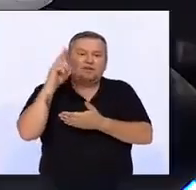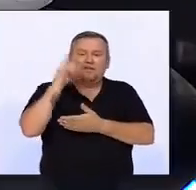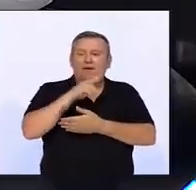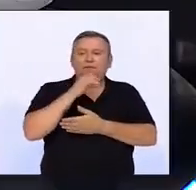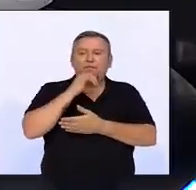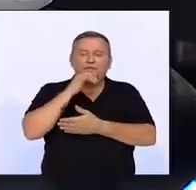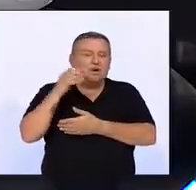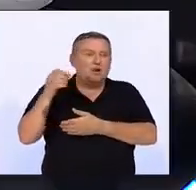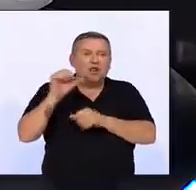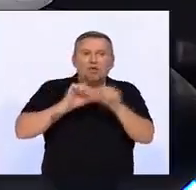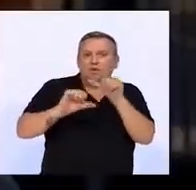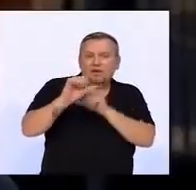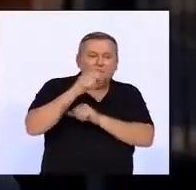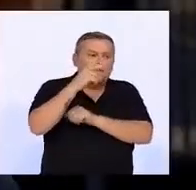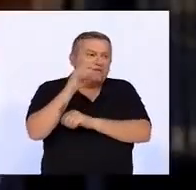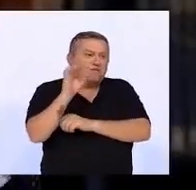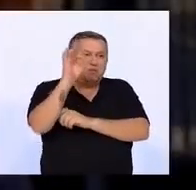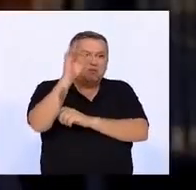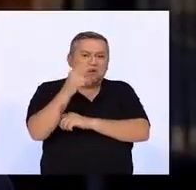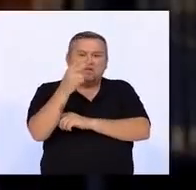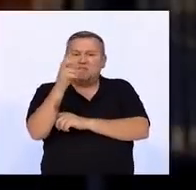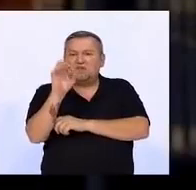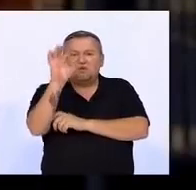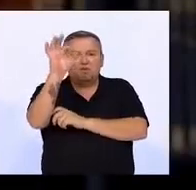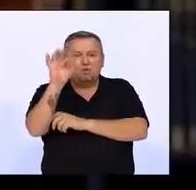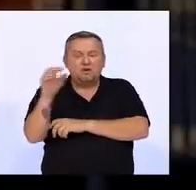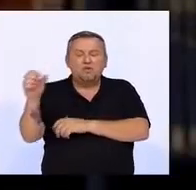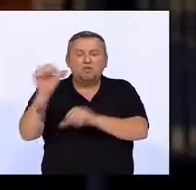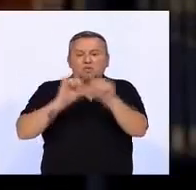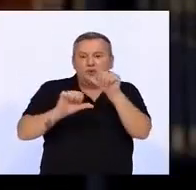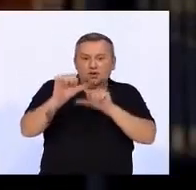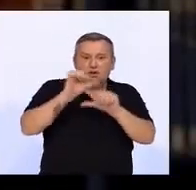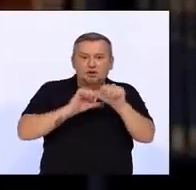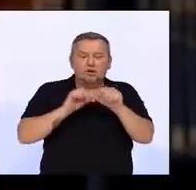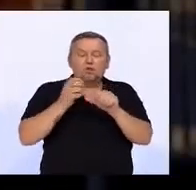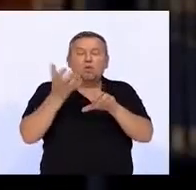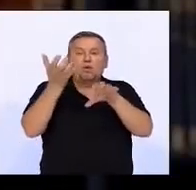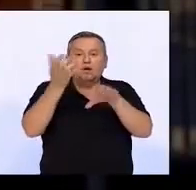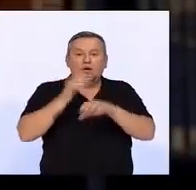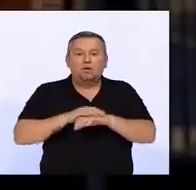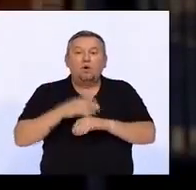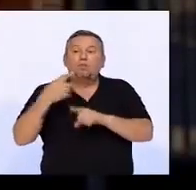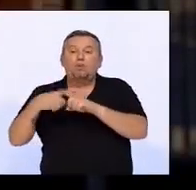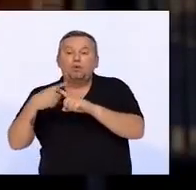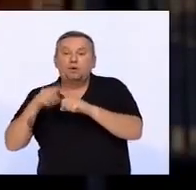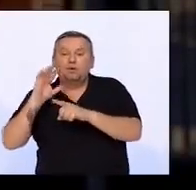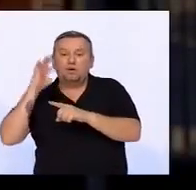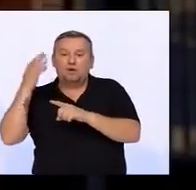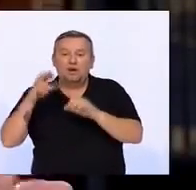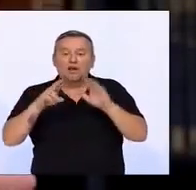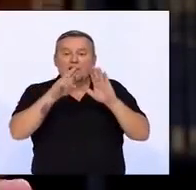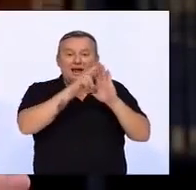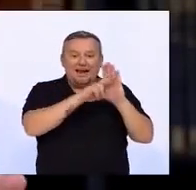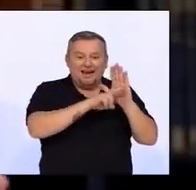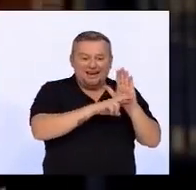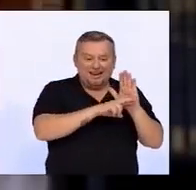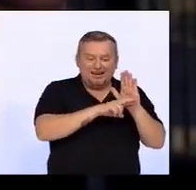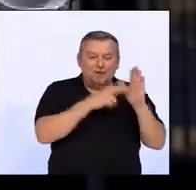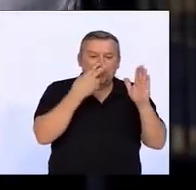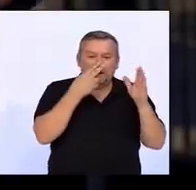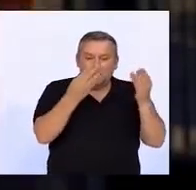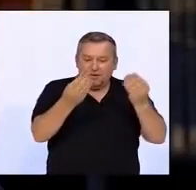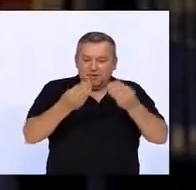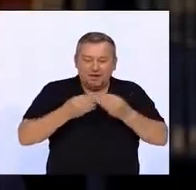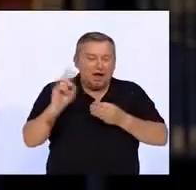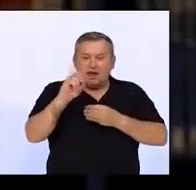renovação mínima, 20%, 25% de renovação vamos ter no Congresso Nacional, porque o regramento leva à não renovação.